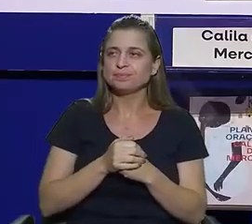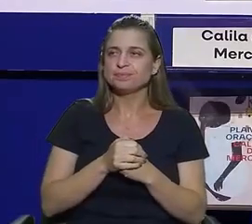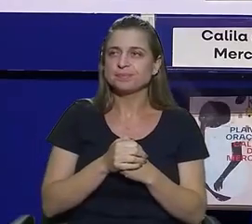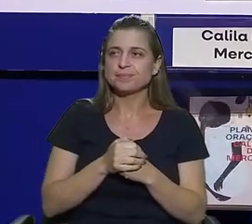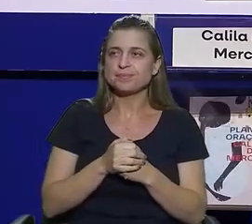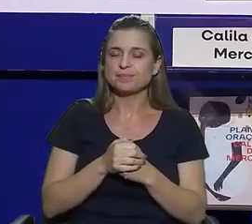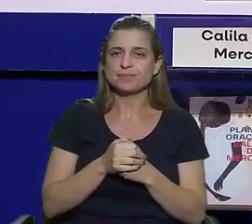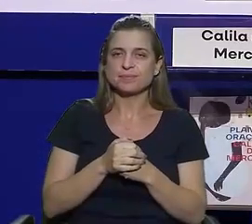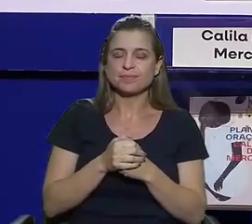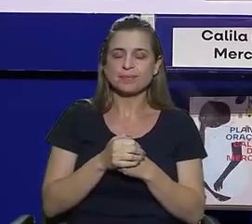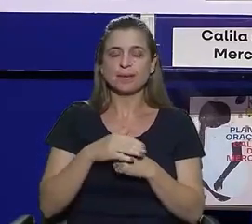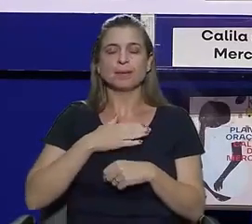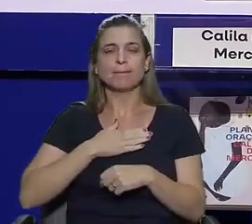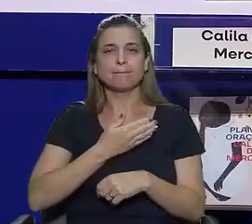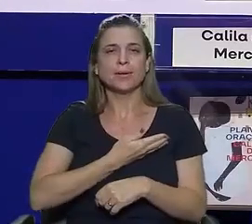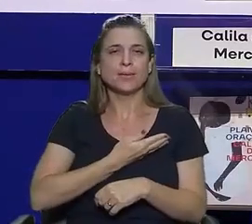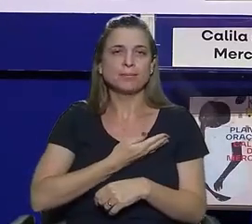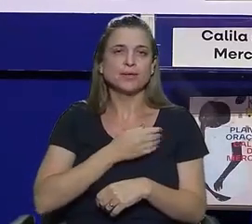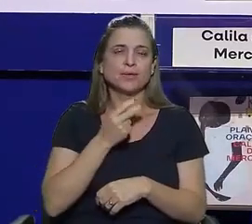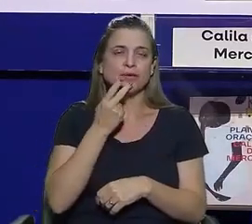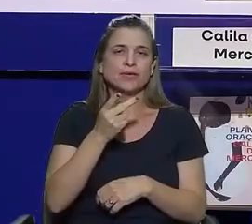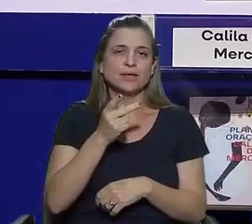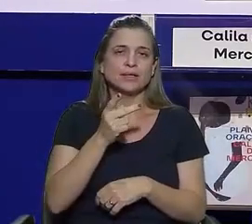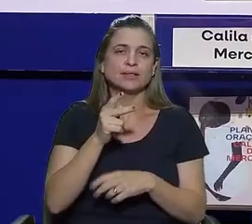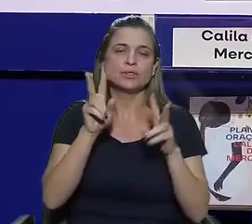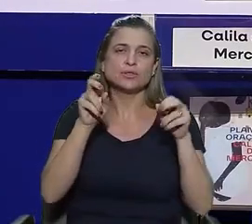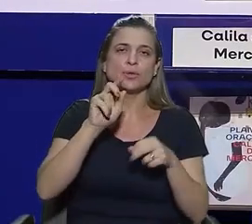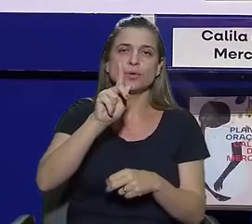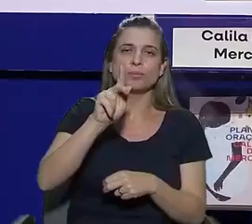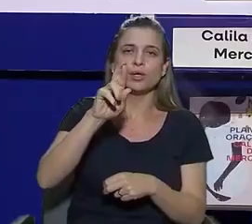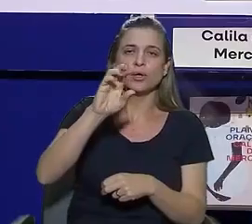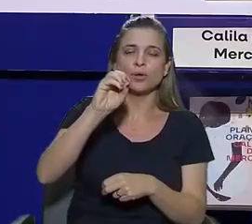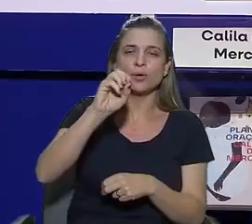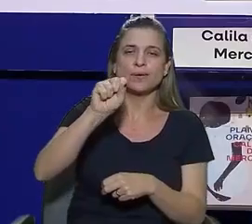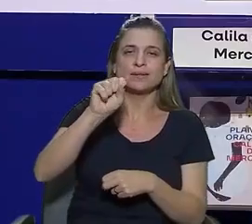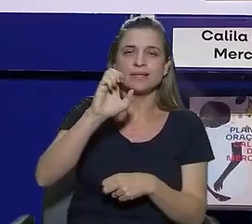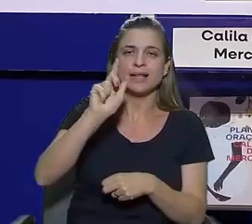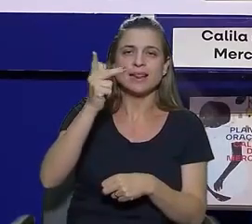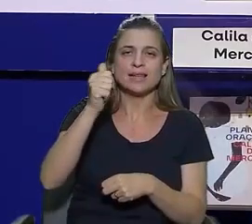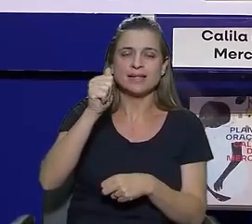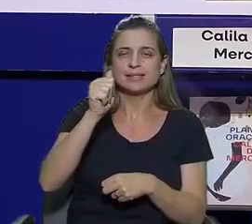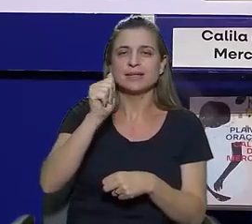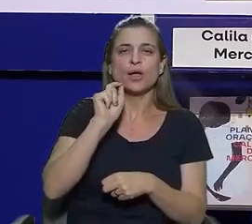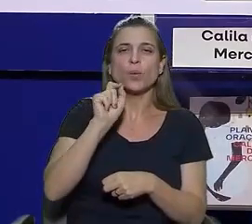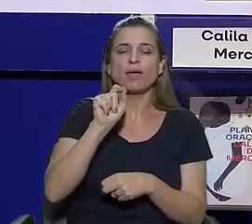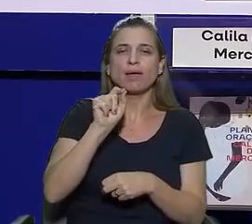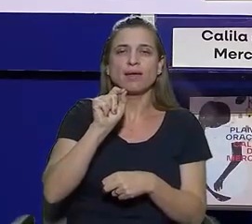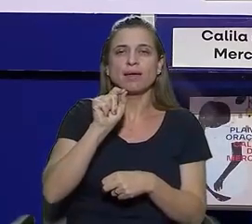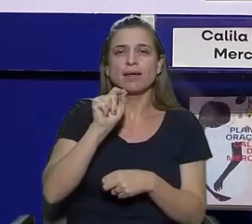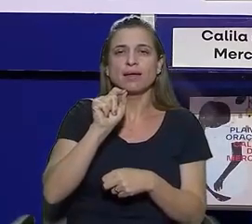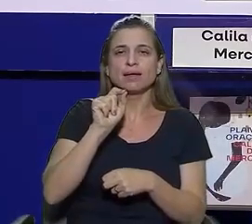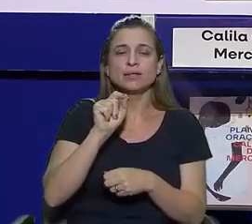fala de groselha, o meu amigo Ferrez. Ele vai dizendo assim, groselha, groselha, groselha. Groselha é o que groselha? Porque eu